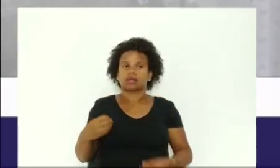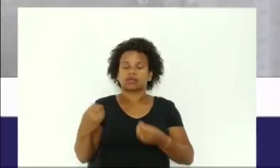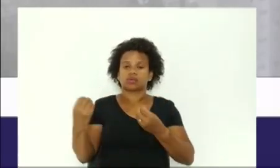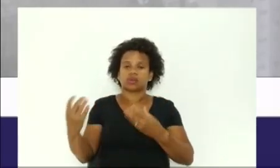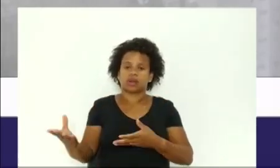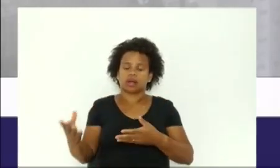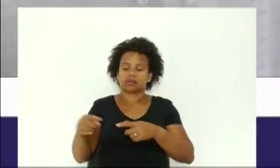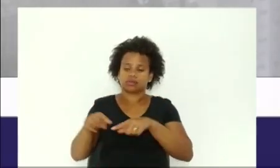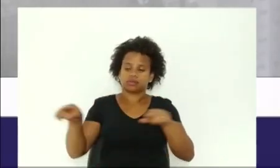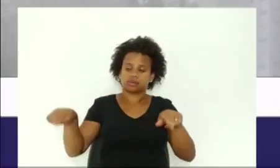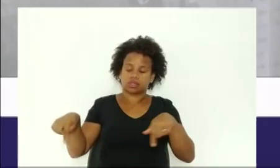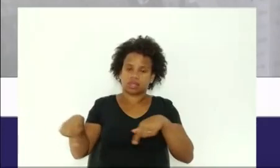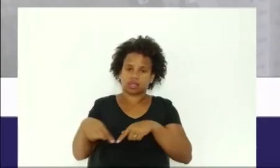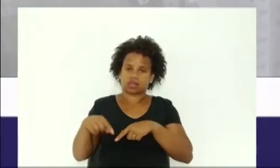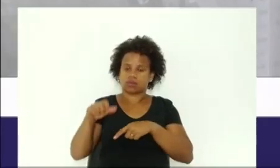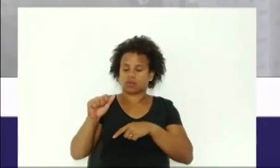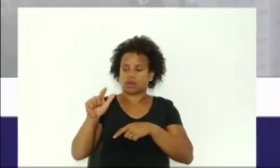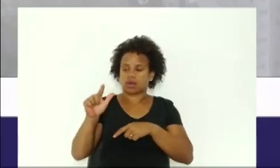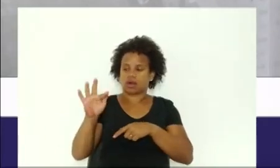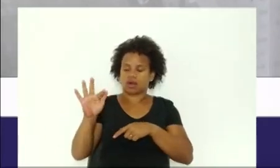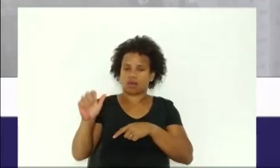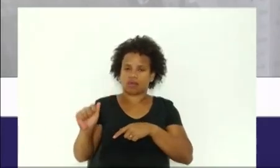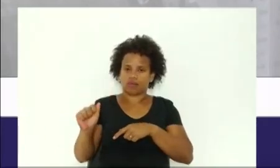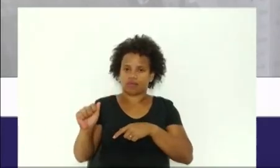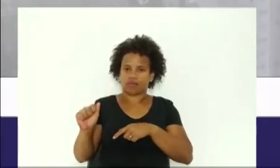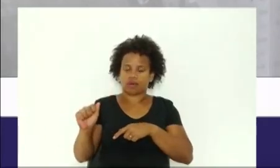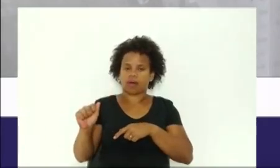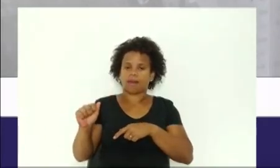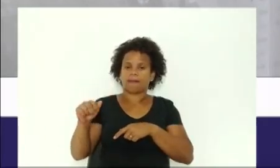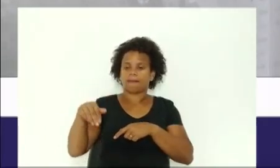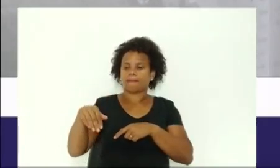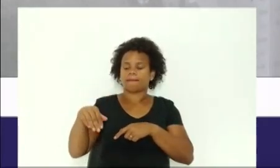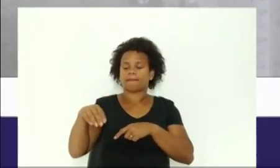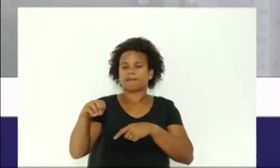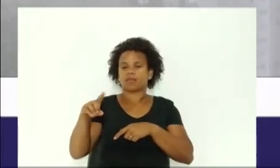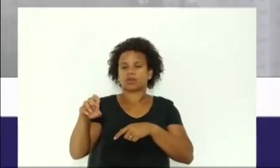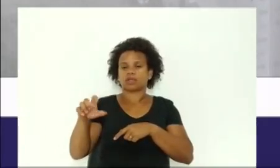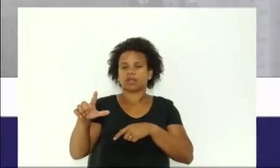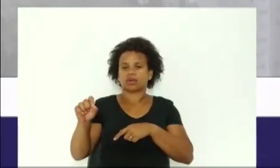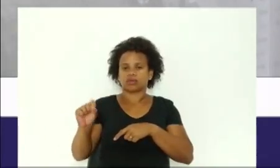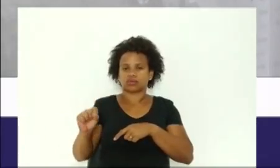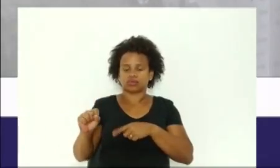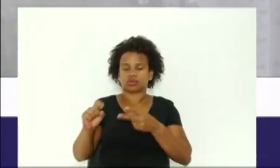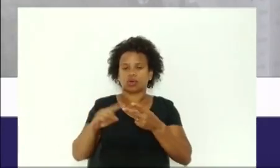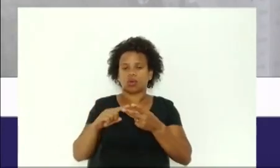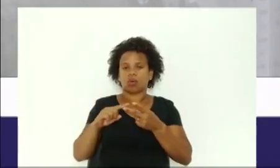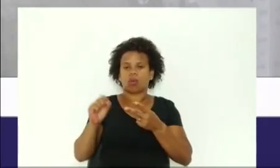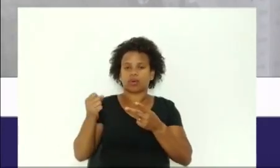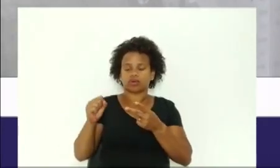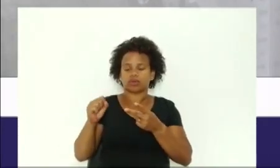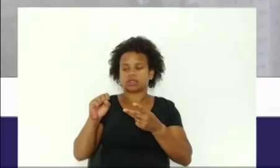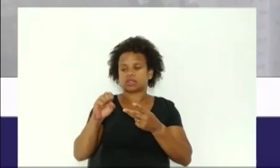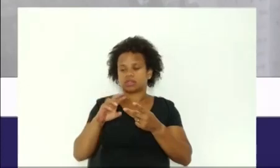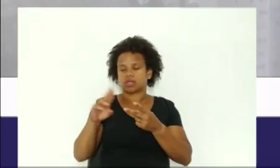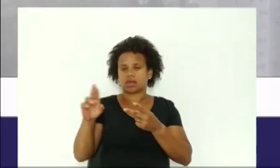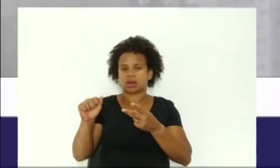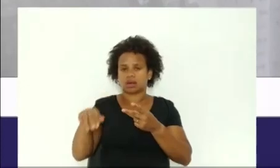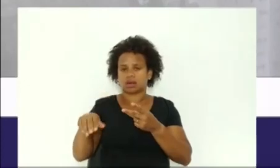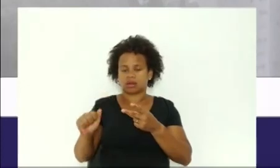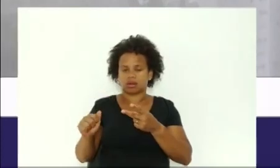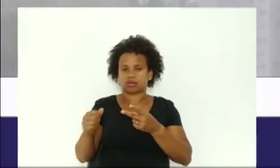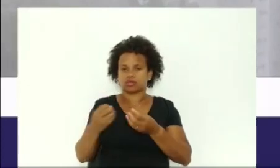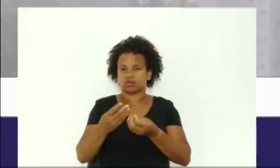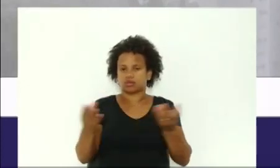para Alfa Modelos e Moldes Limitada, o número 8 é para a Serrana Distribuidora de Alimentos, e o número